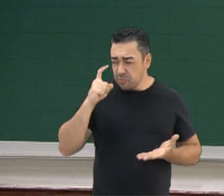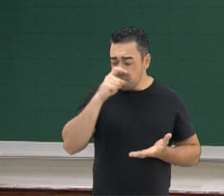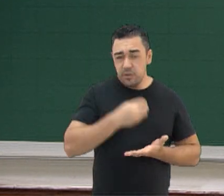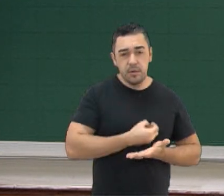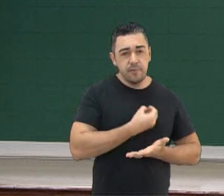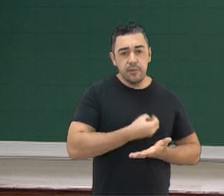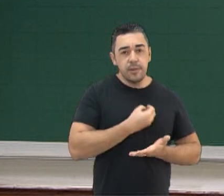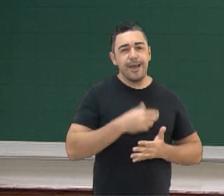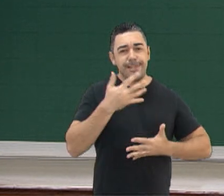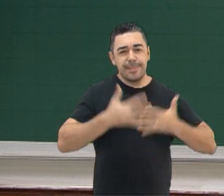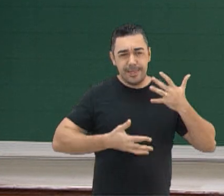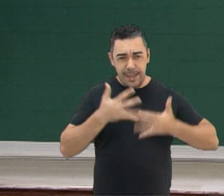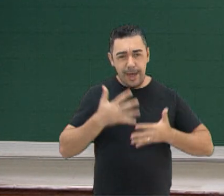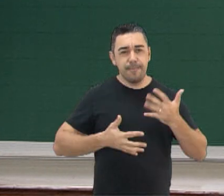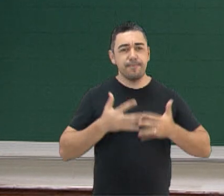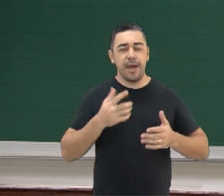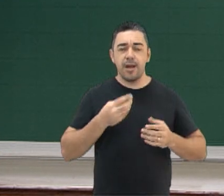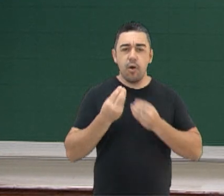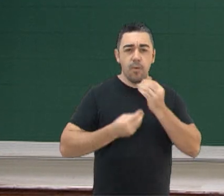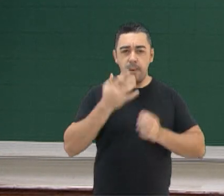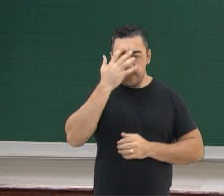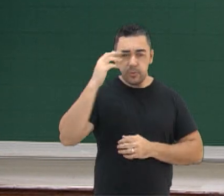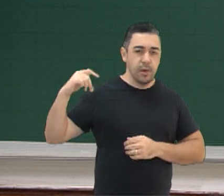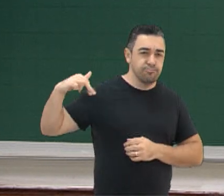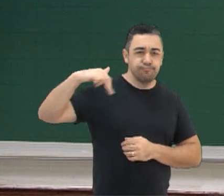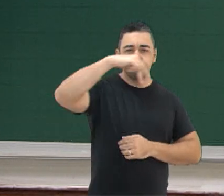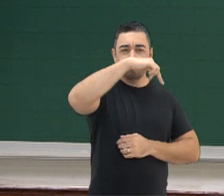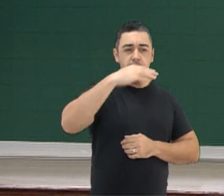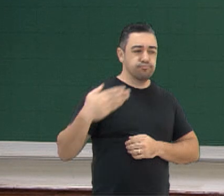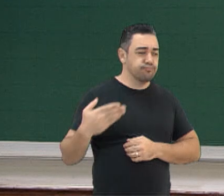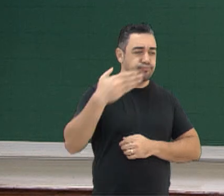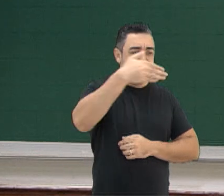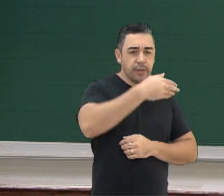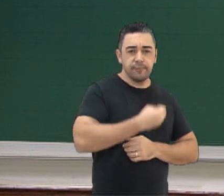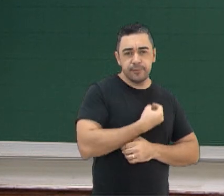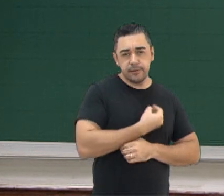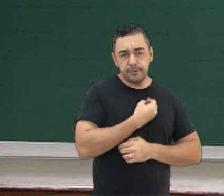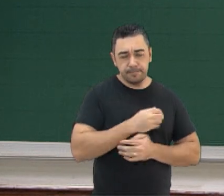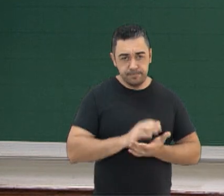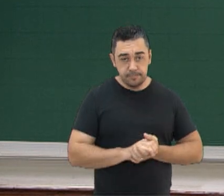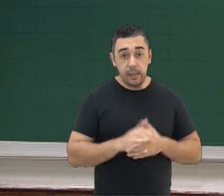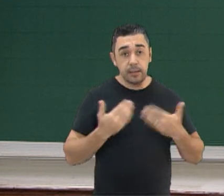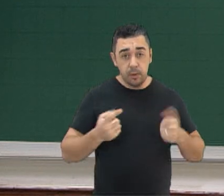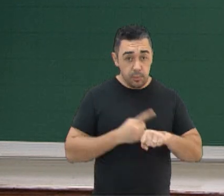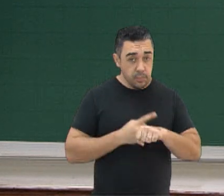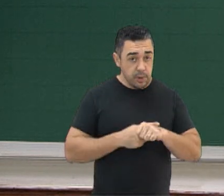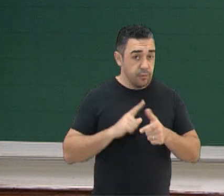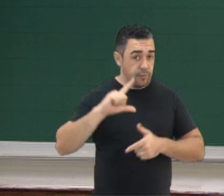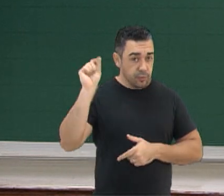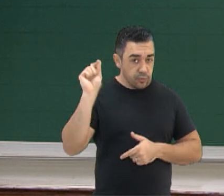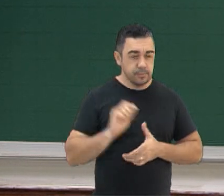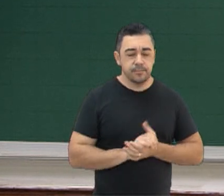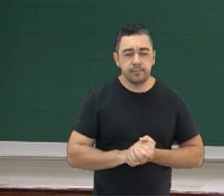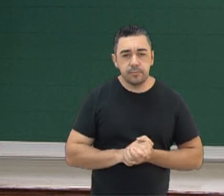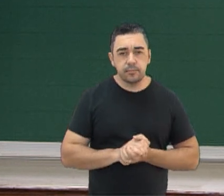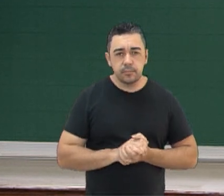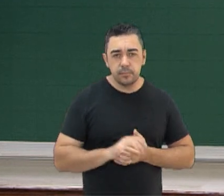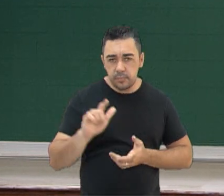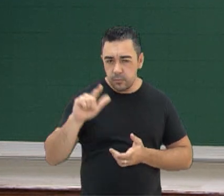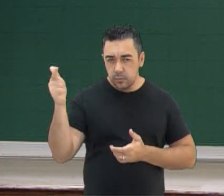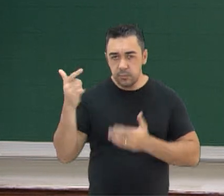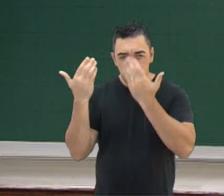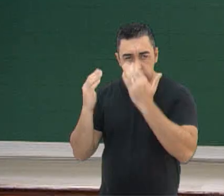que atrapalha a travessia dessa vida. Então é um momento de fuga. Vamos para a